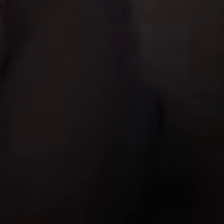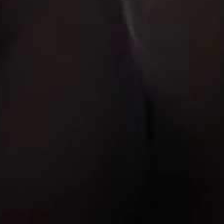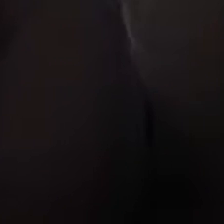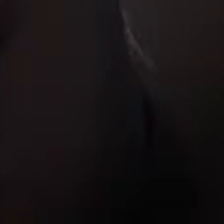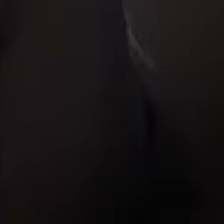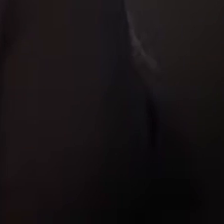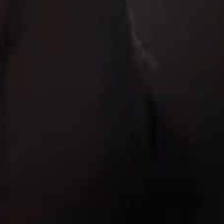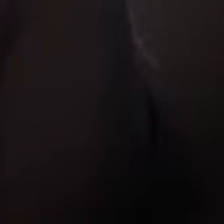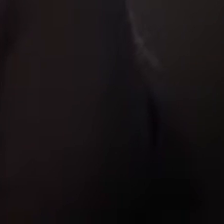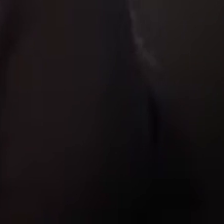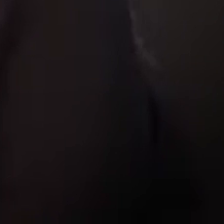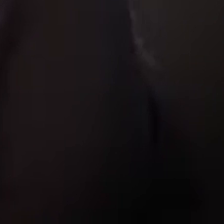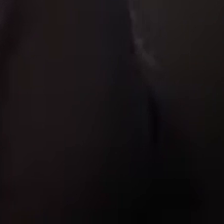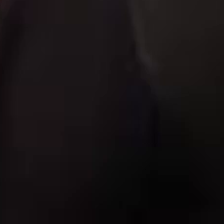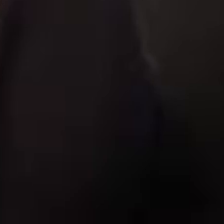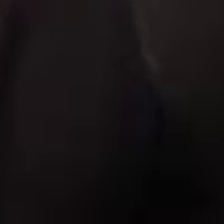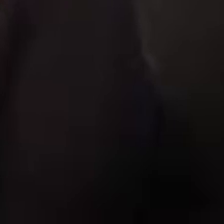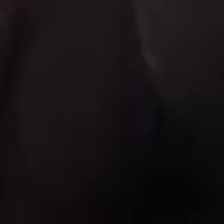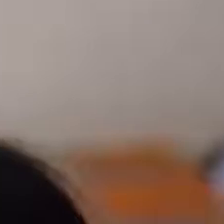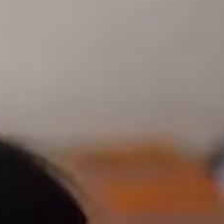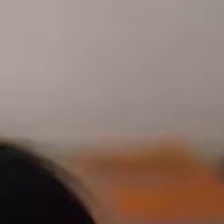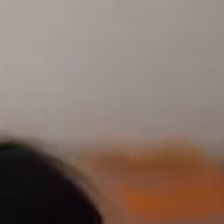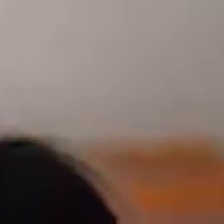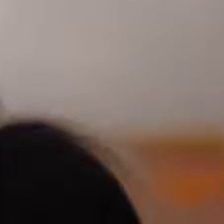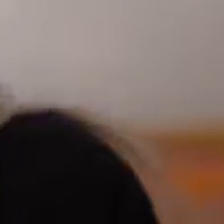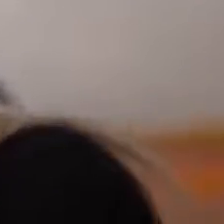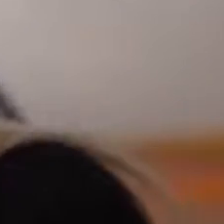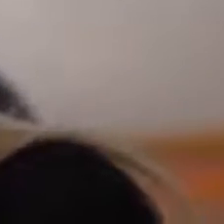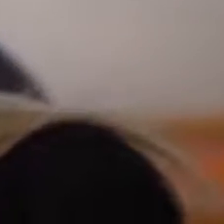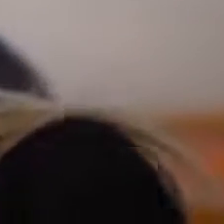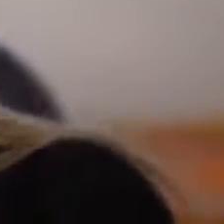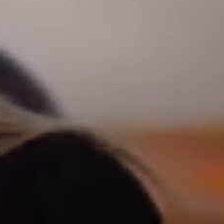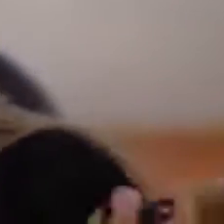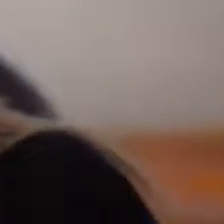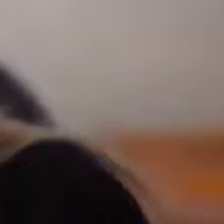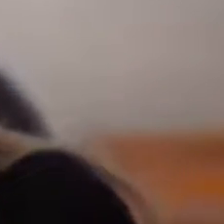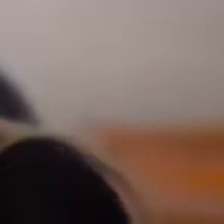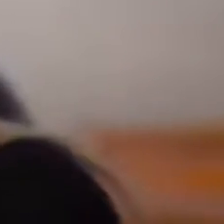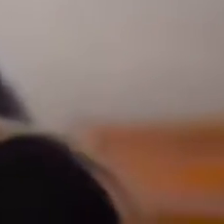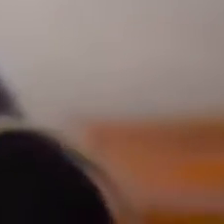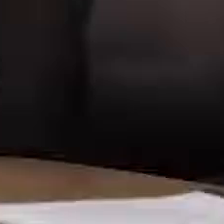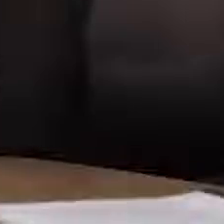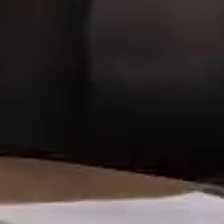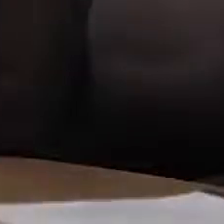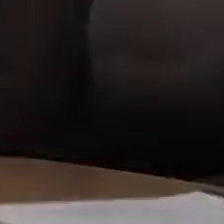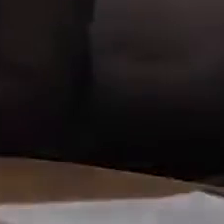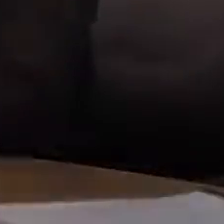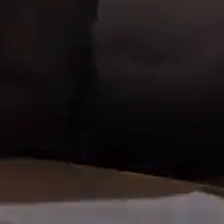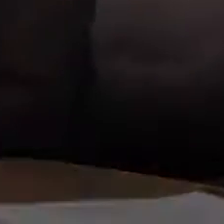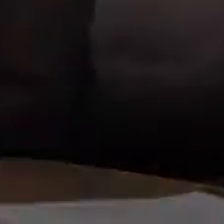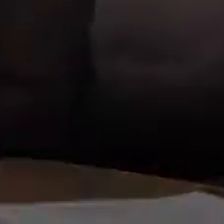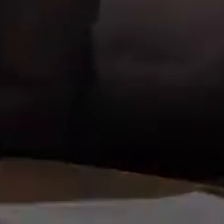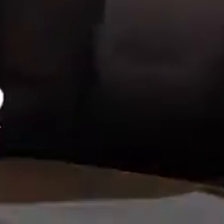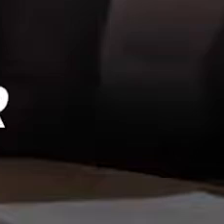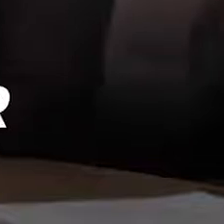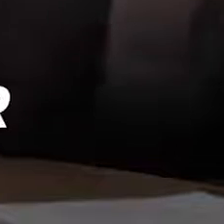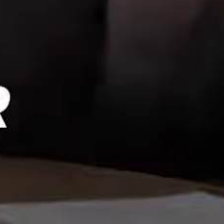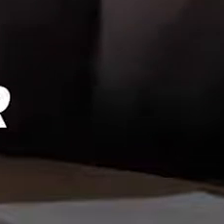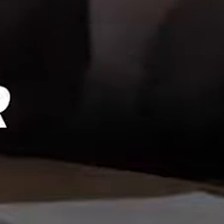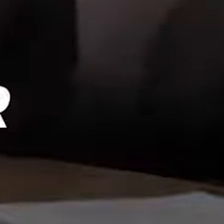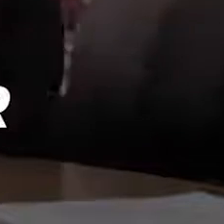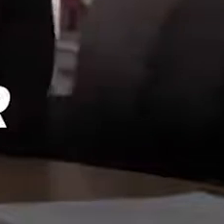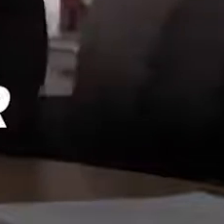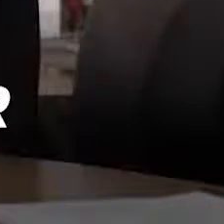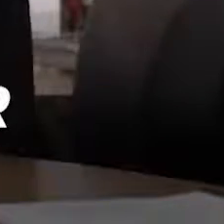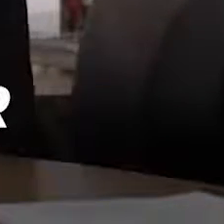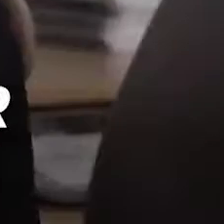indesejadas que oferecem serviços de telefonia, TV por assinatura e internet. É o Não Me Perturbe. Então é só a gente se cadastrar no